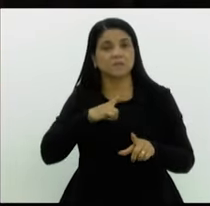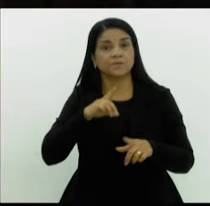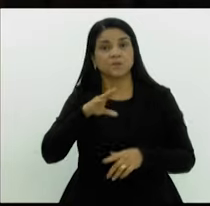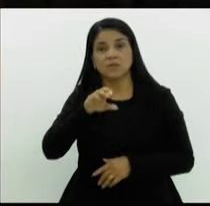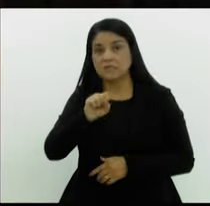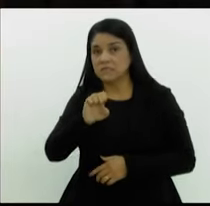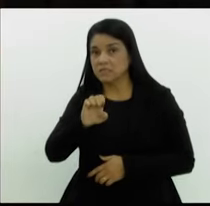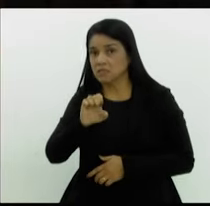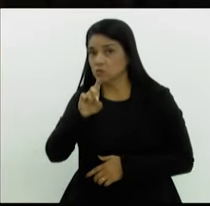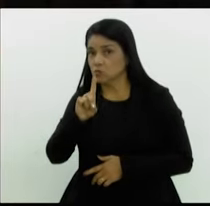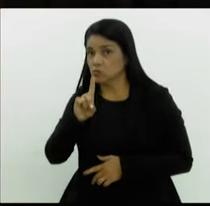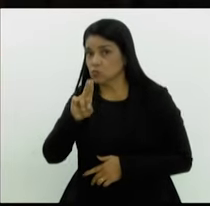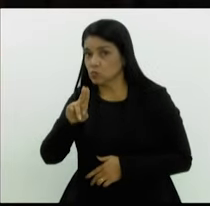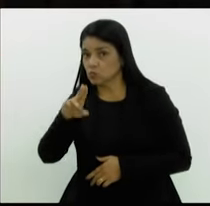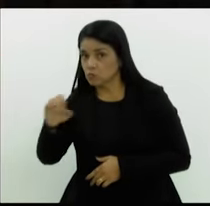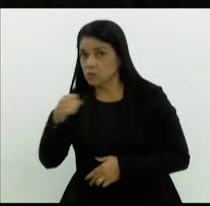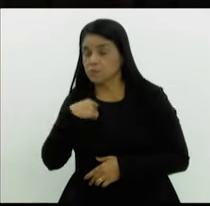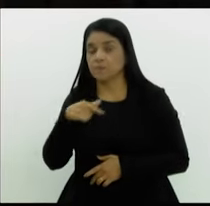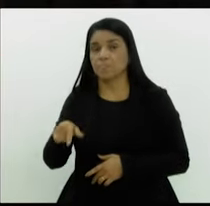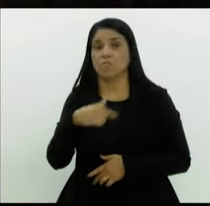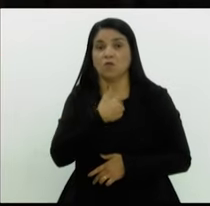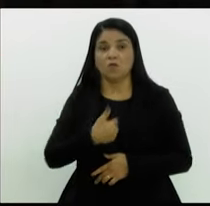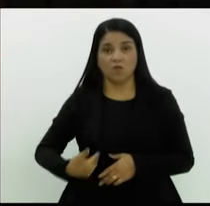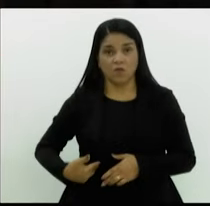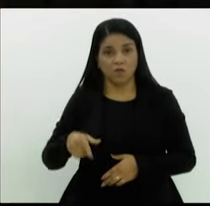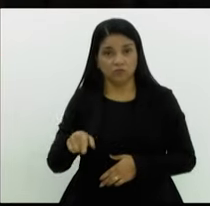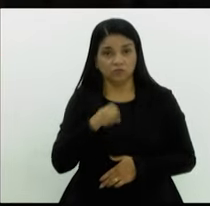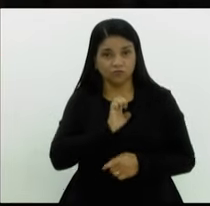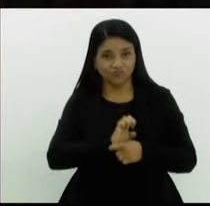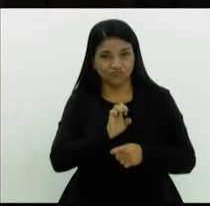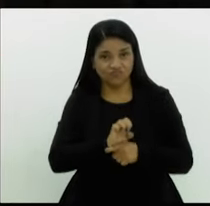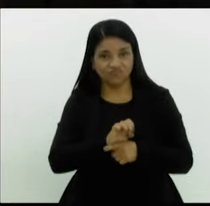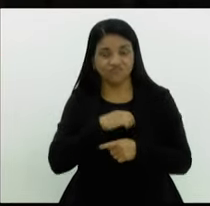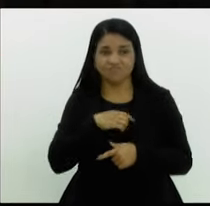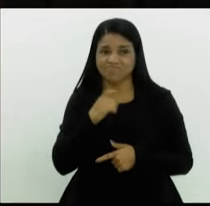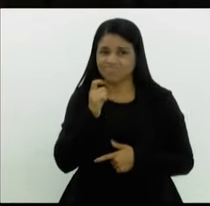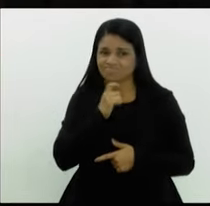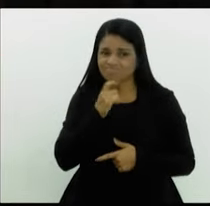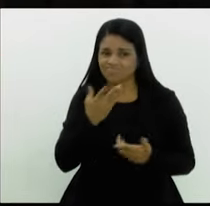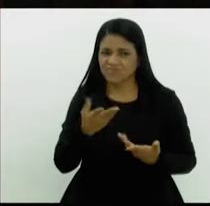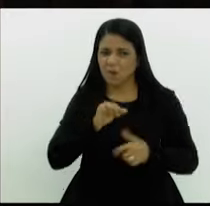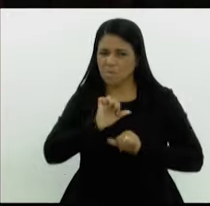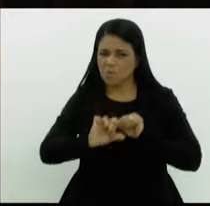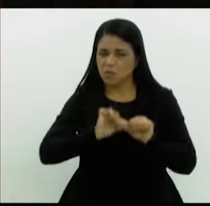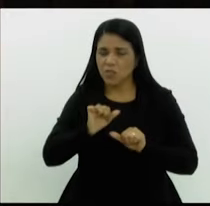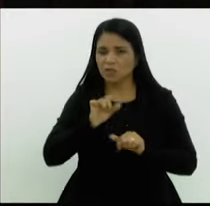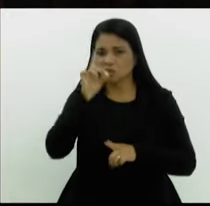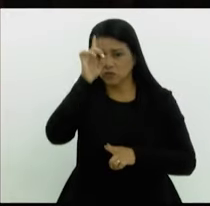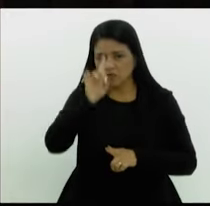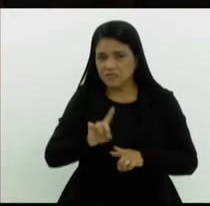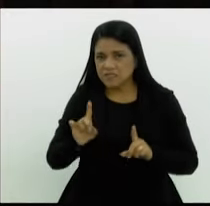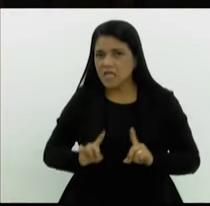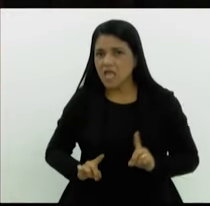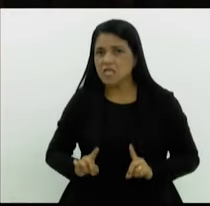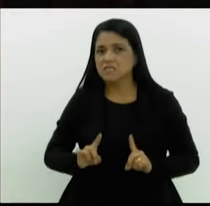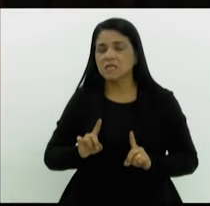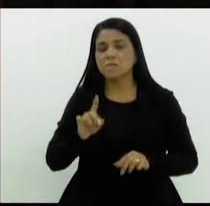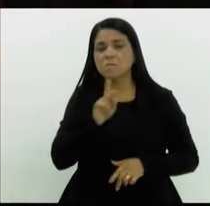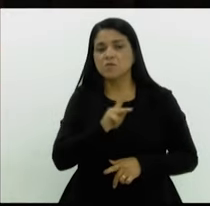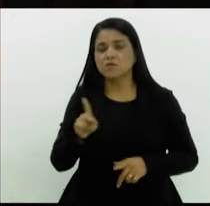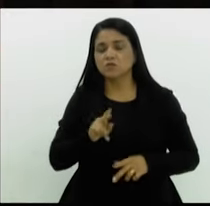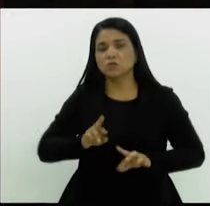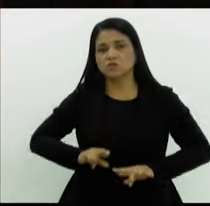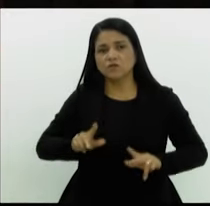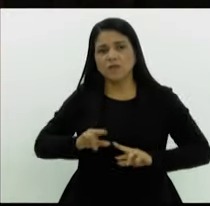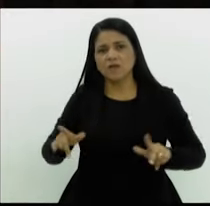governo do Estado, está mandando aqui um migué de que, ah, como mudam as deficiências, tem que ser cada ano um professor diferente.